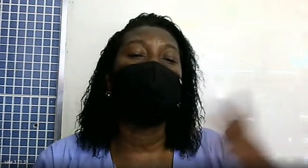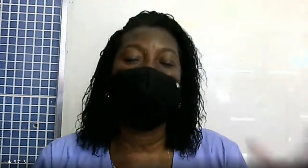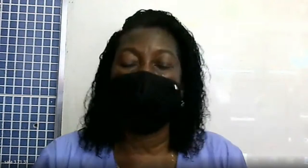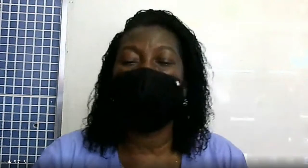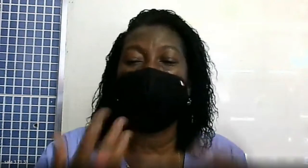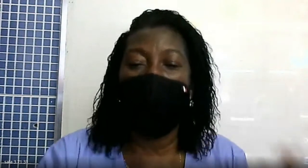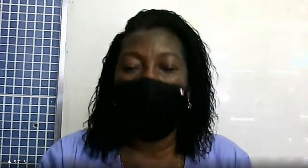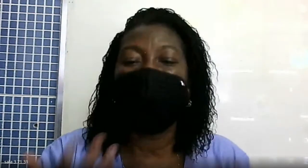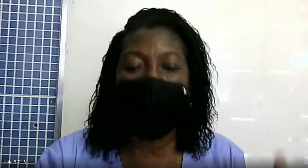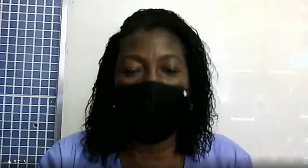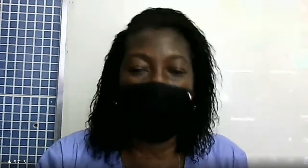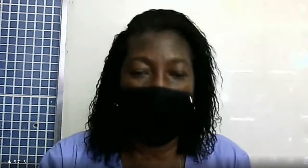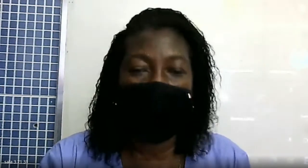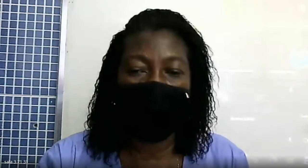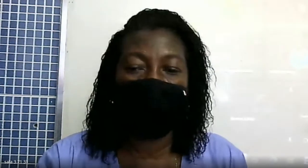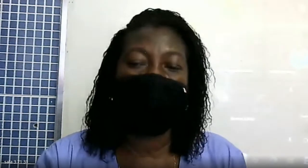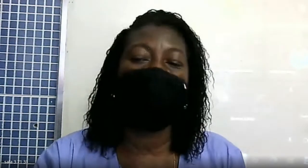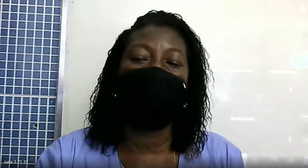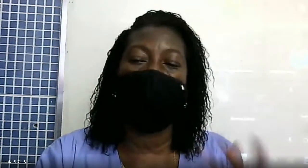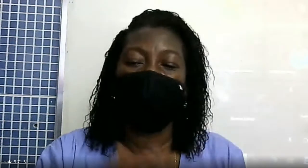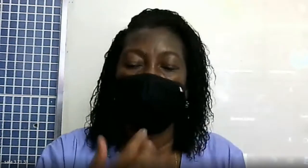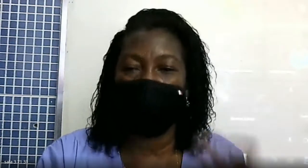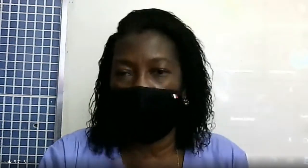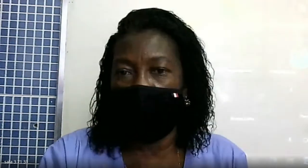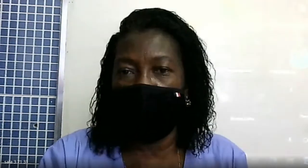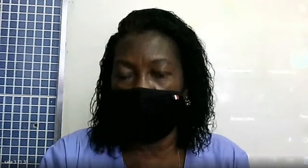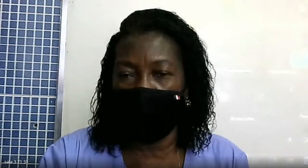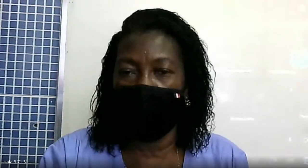Aí a pessoa vai fazendo a composição que quer, né? Com vários.